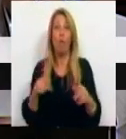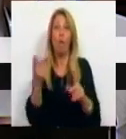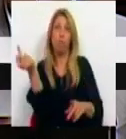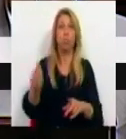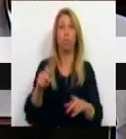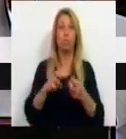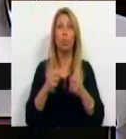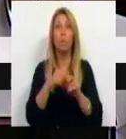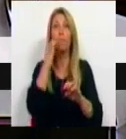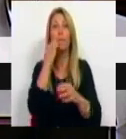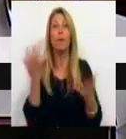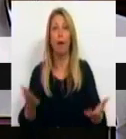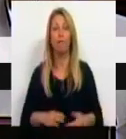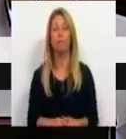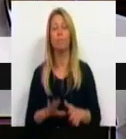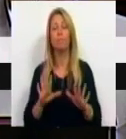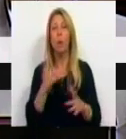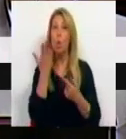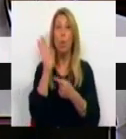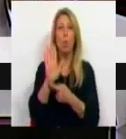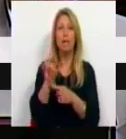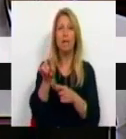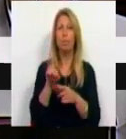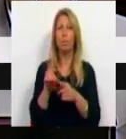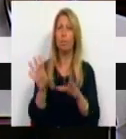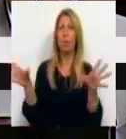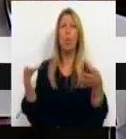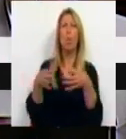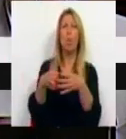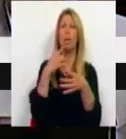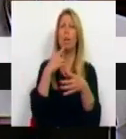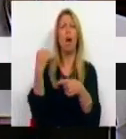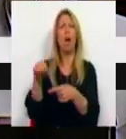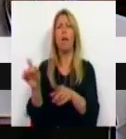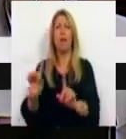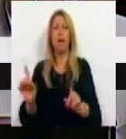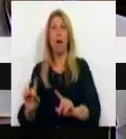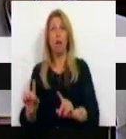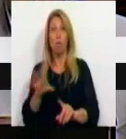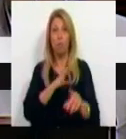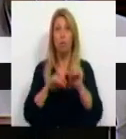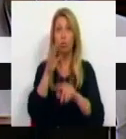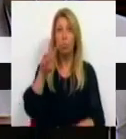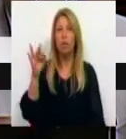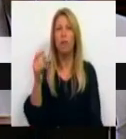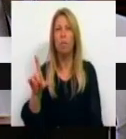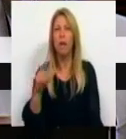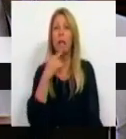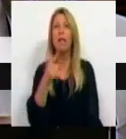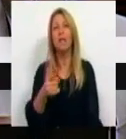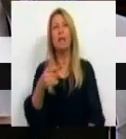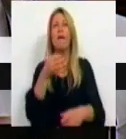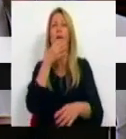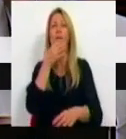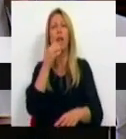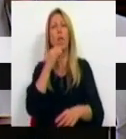mais paradigmático exemplo deste exercício de negação coletiva, o Sr. Deputado Miguel Morgado chamou uma referência cinematográfica